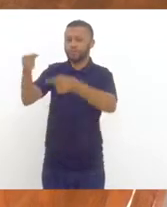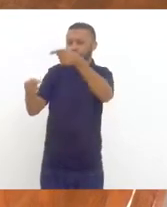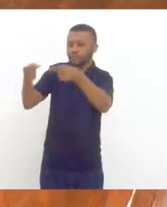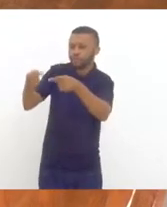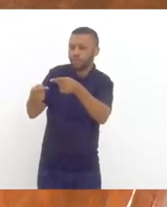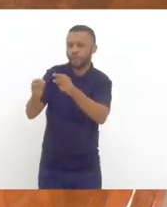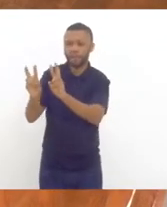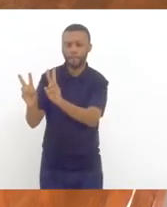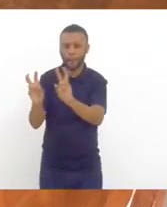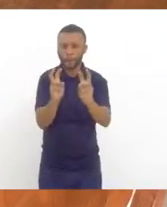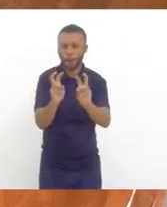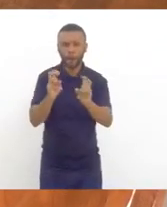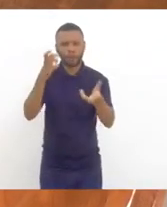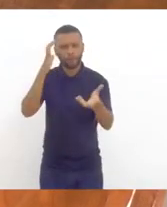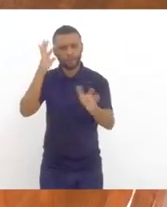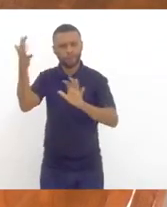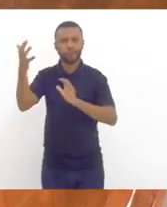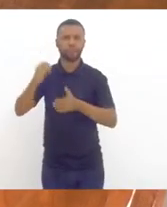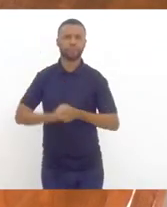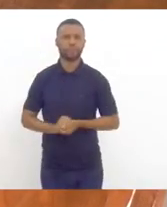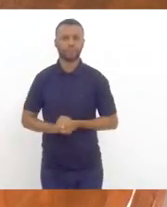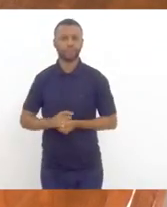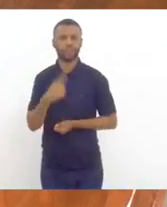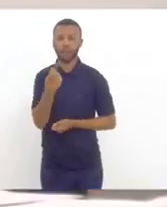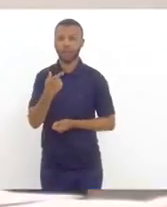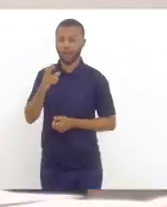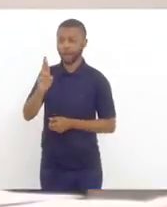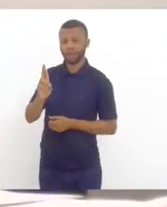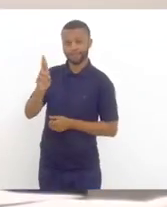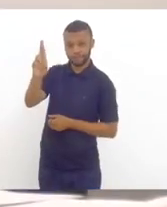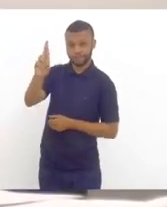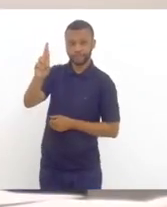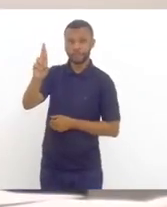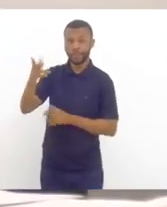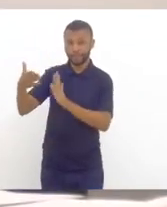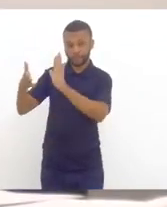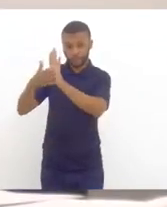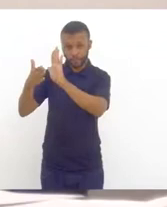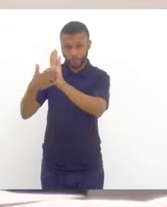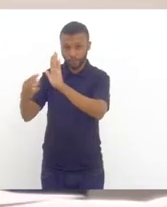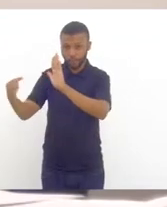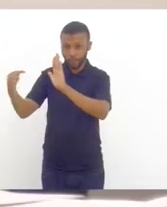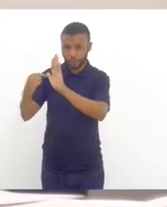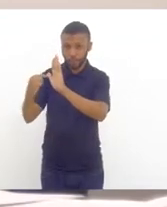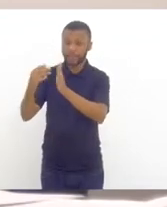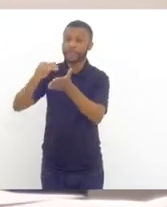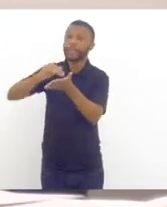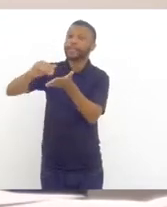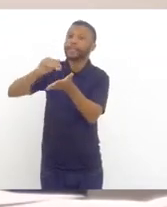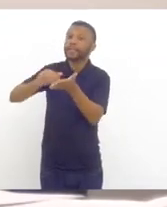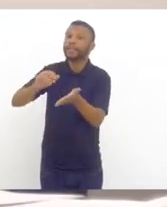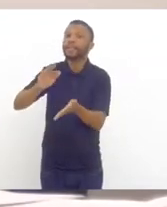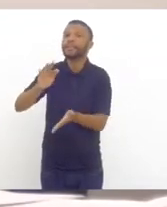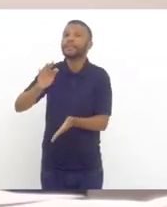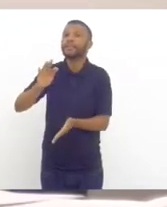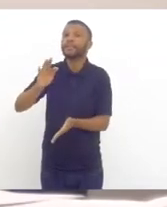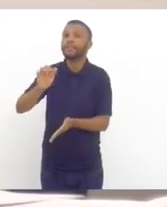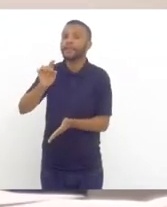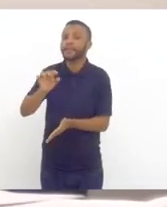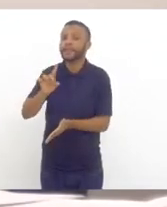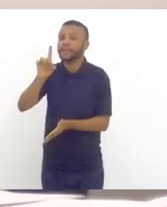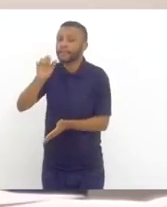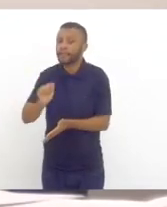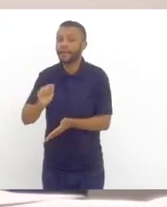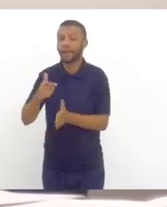a procuradora, mediante proposição desta pasta fazendária. A proposta